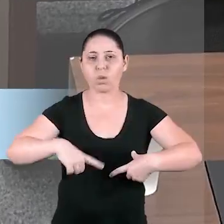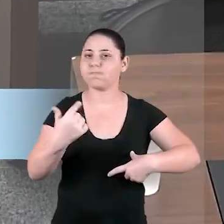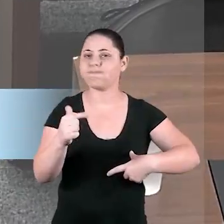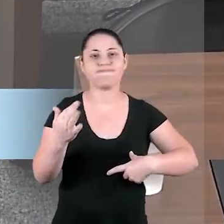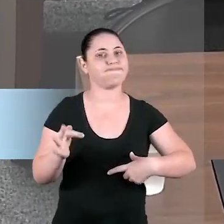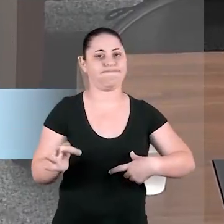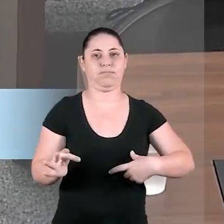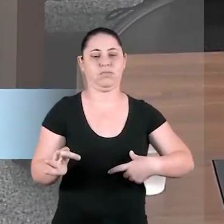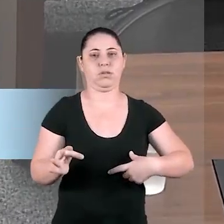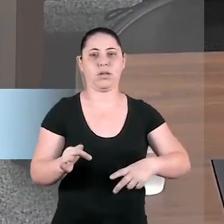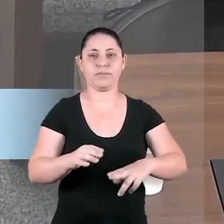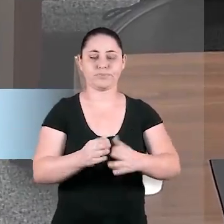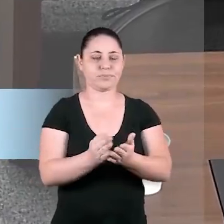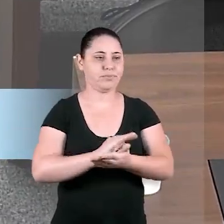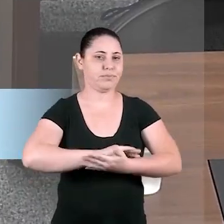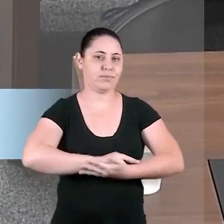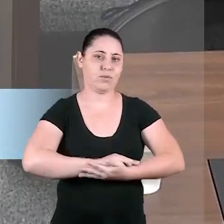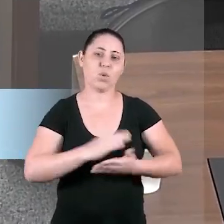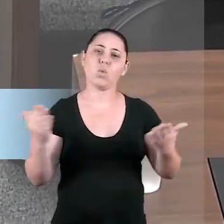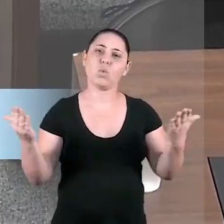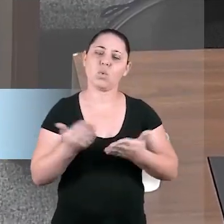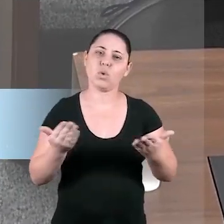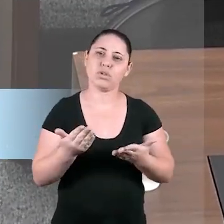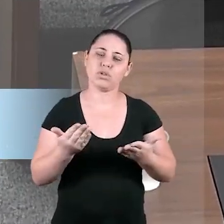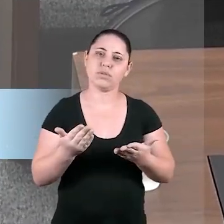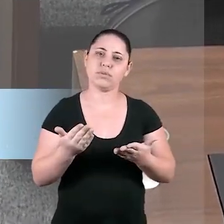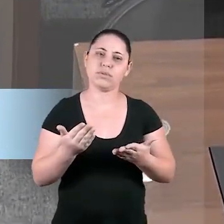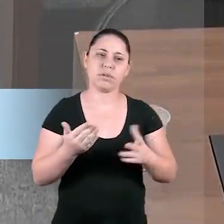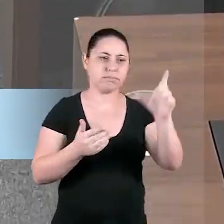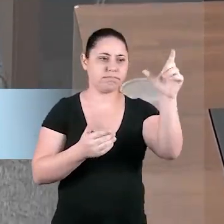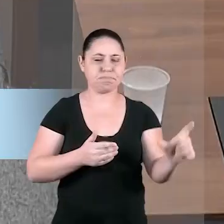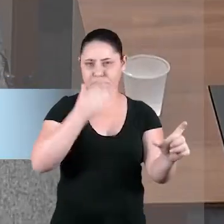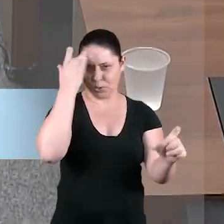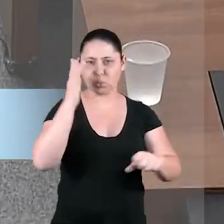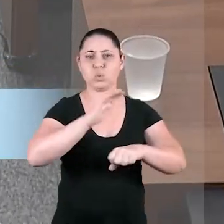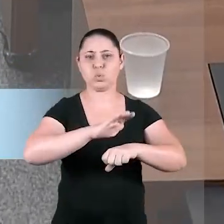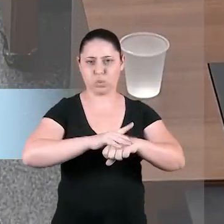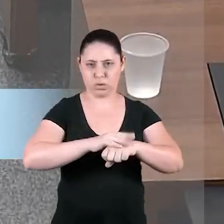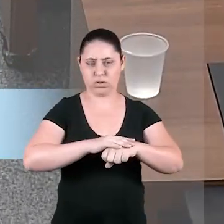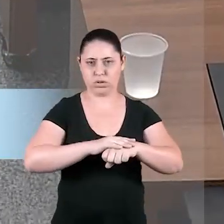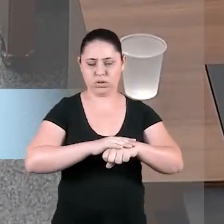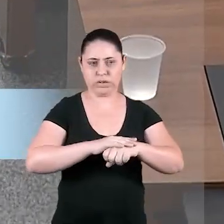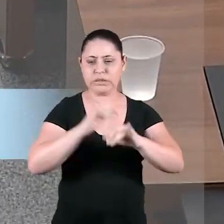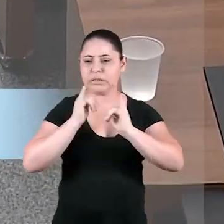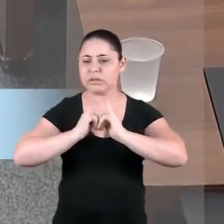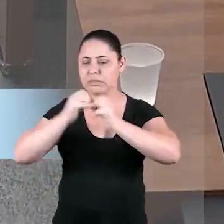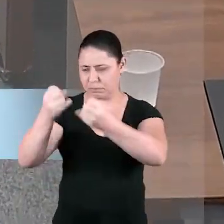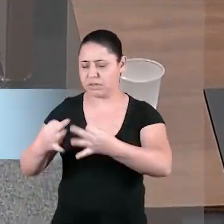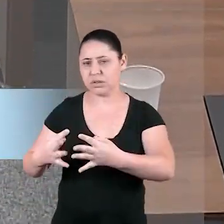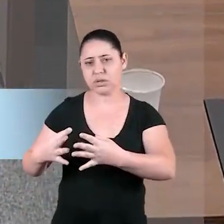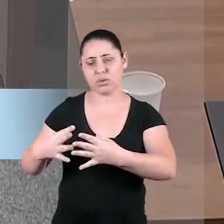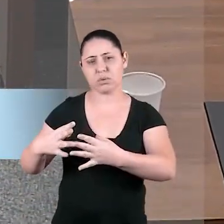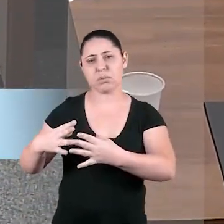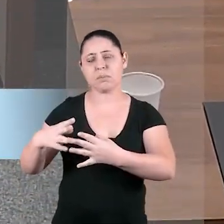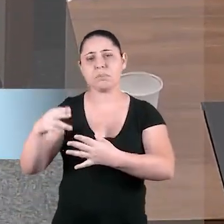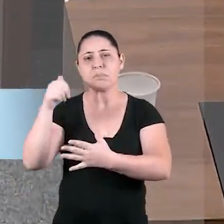dia, os pacientes, né, igual eu estava falando para a jornalista, nós morremos